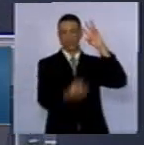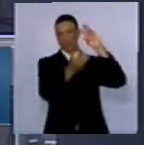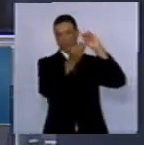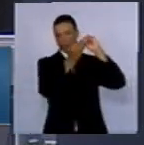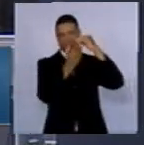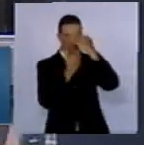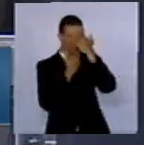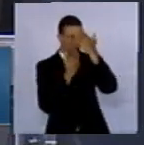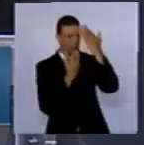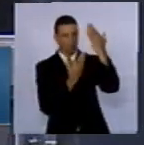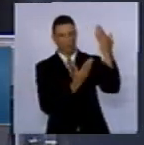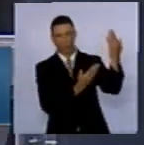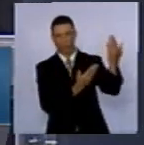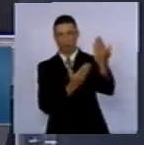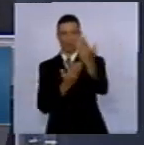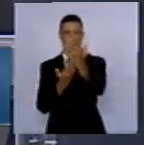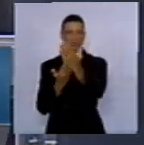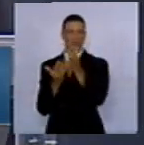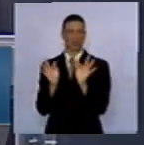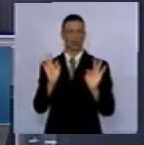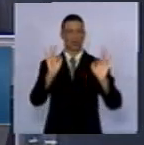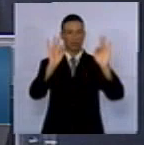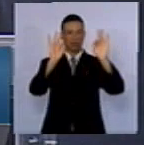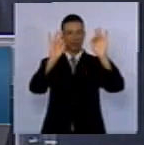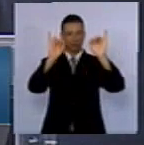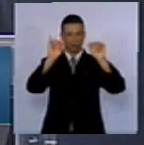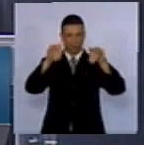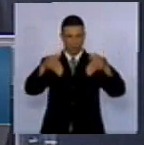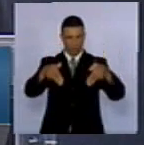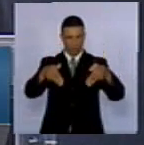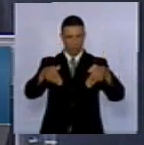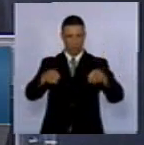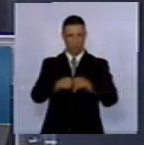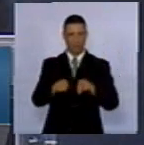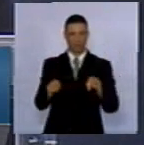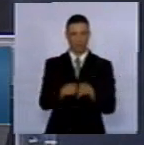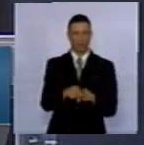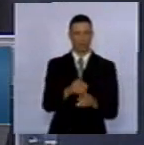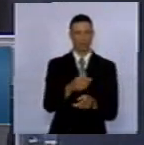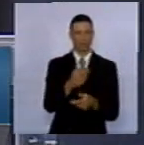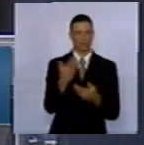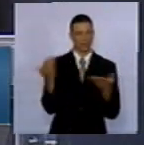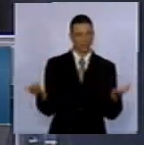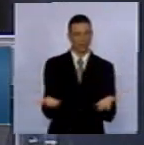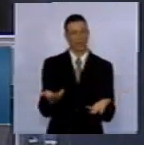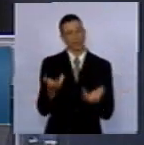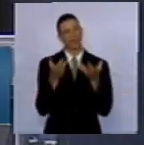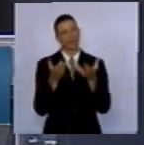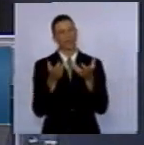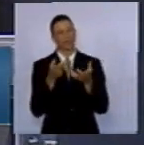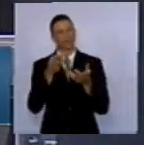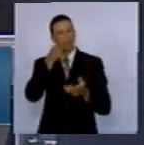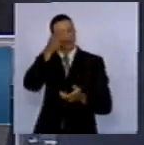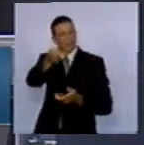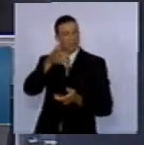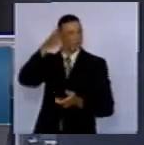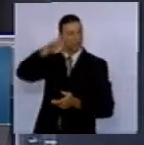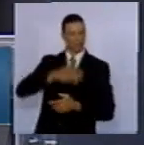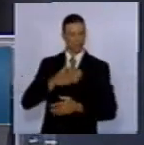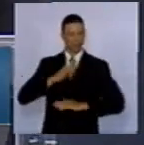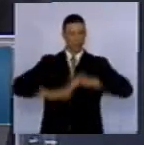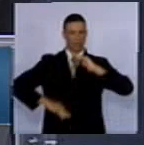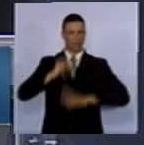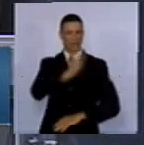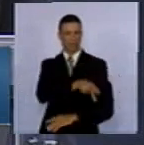agradecendo encerrando eu vou passar também isso aqui eu gostaria de dizer o seguinte é como professor